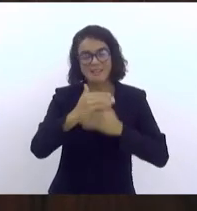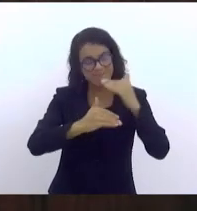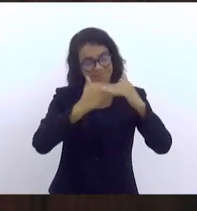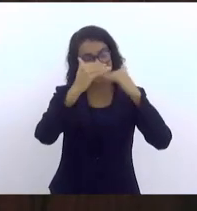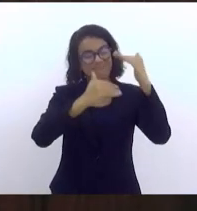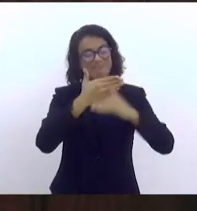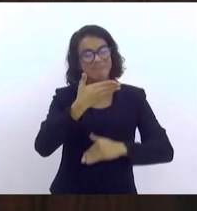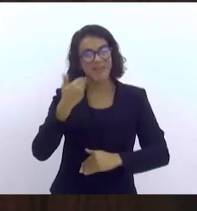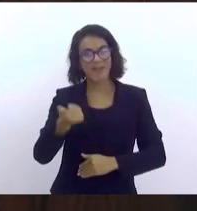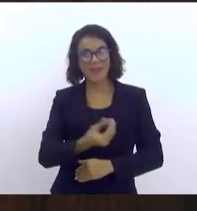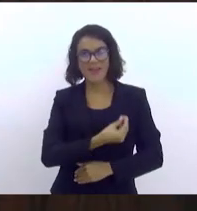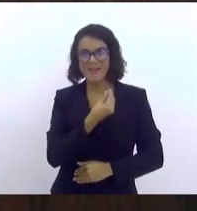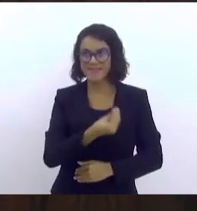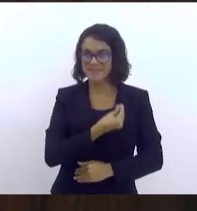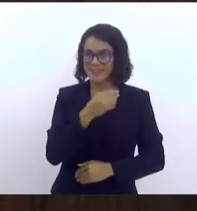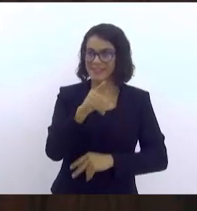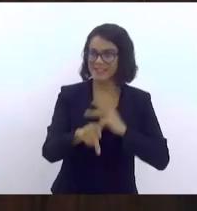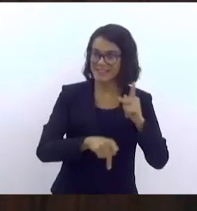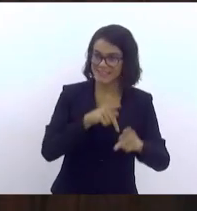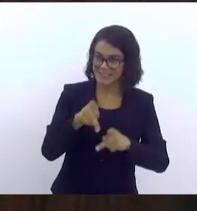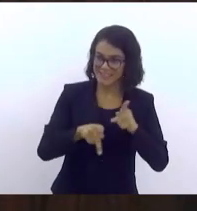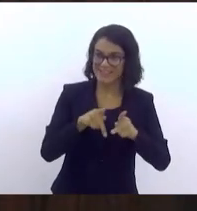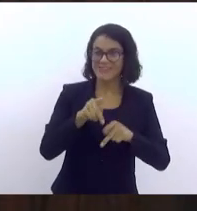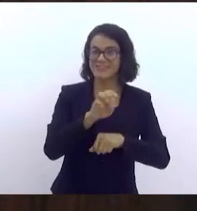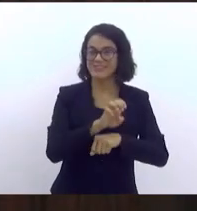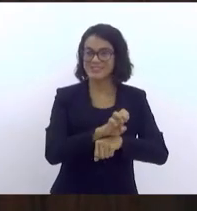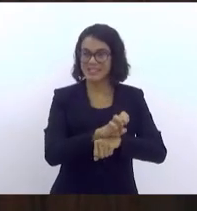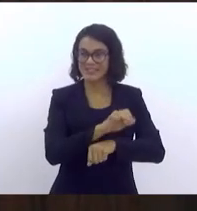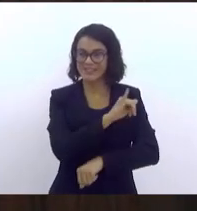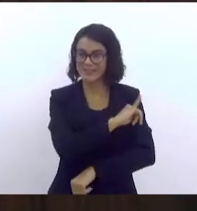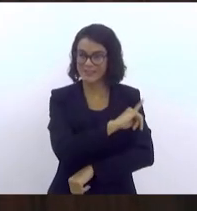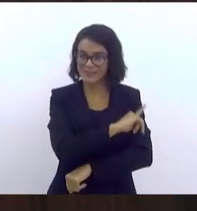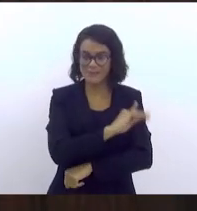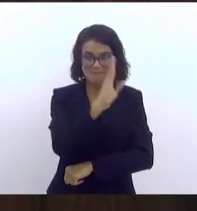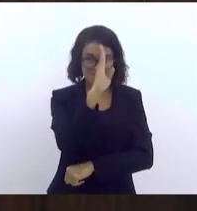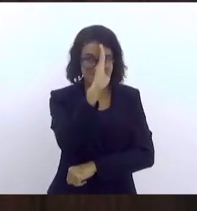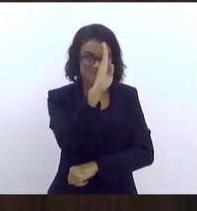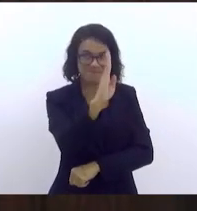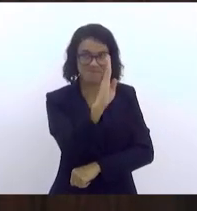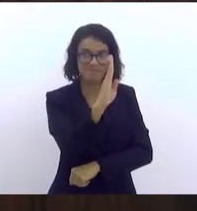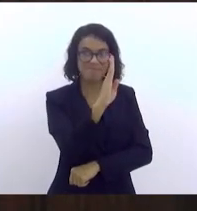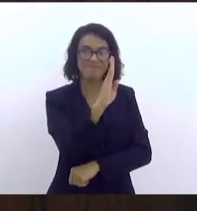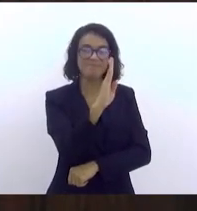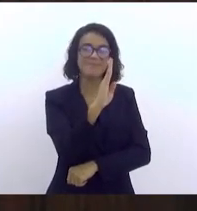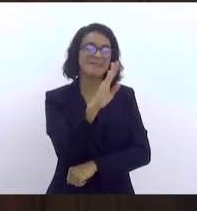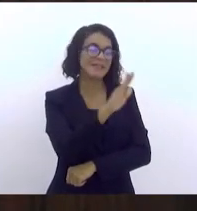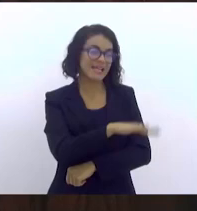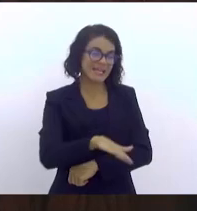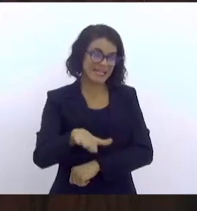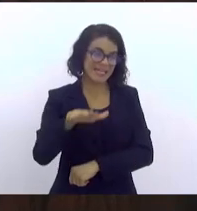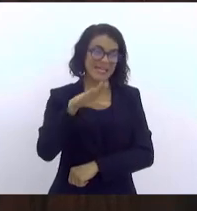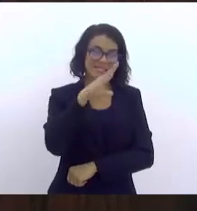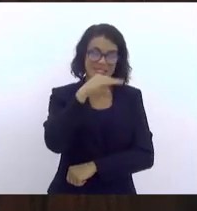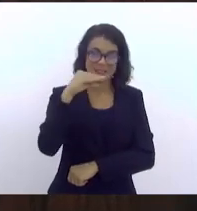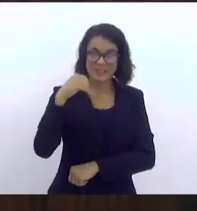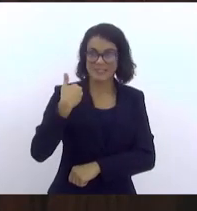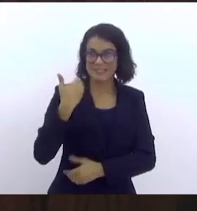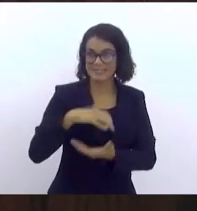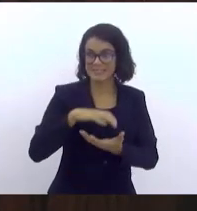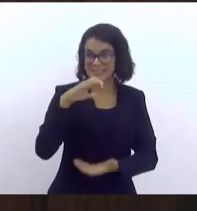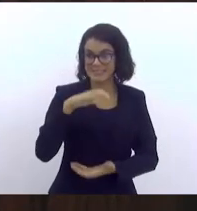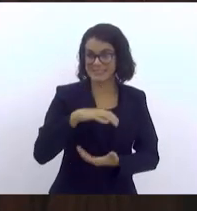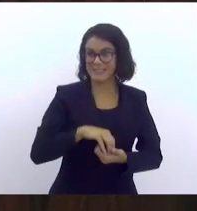a qualidade de vida da população do estado do Rio de Janeiro principalmente da Criança e do Adolescente muito obrigado